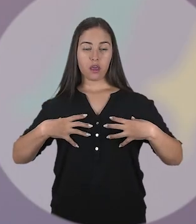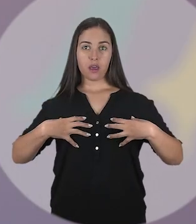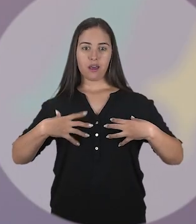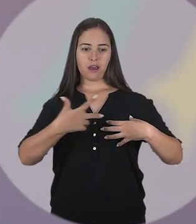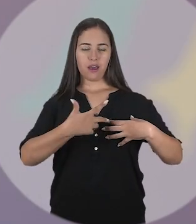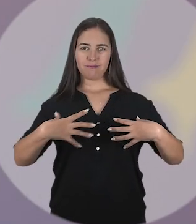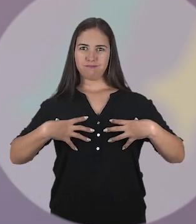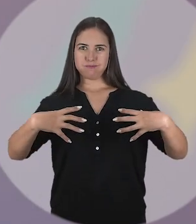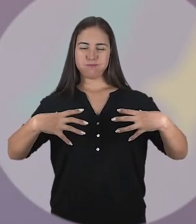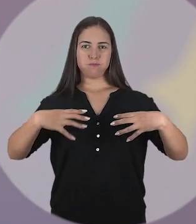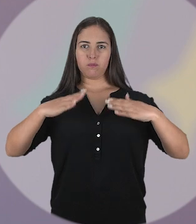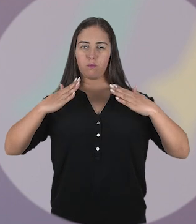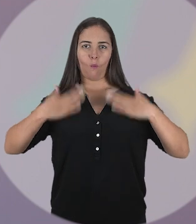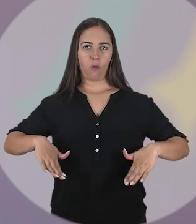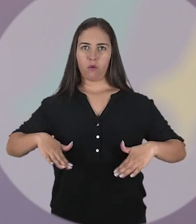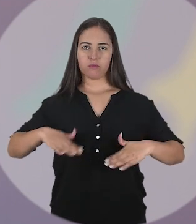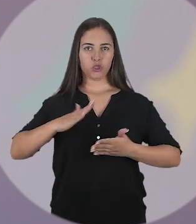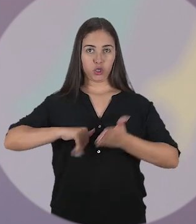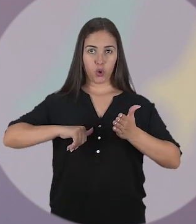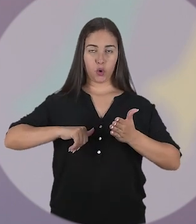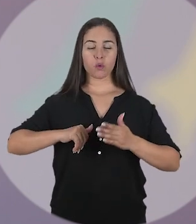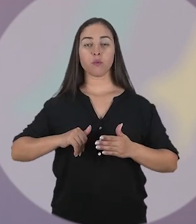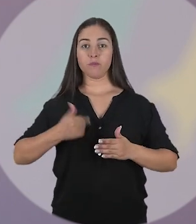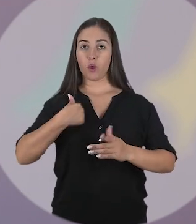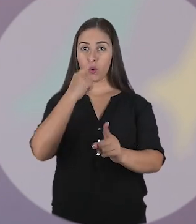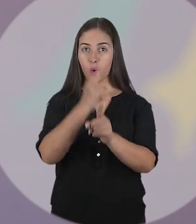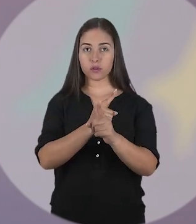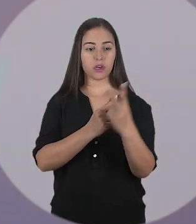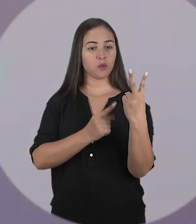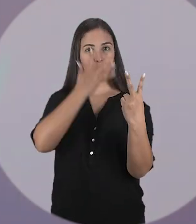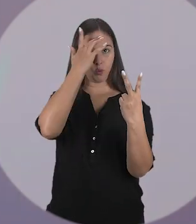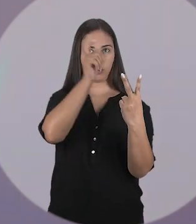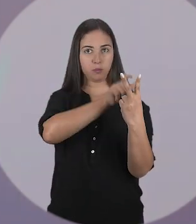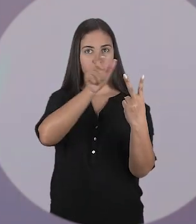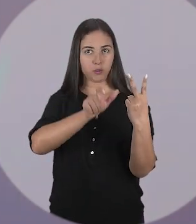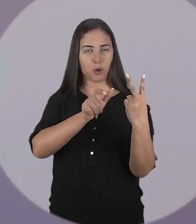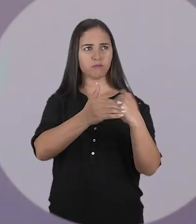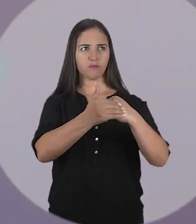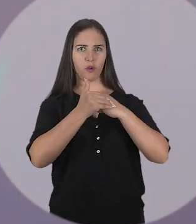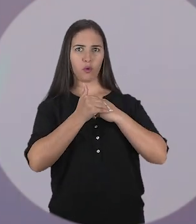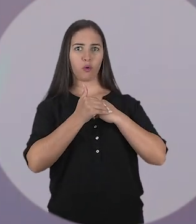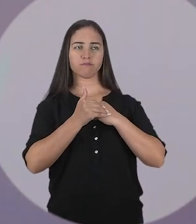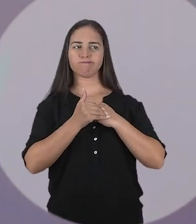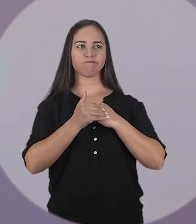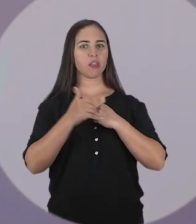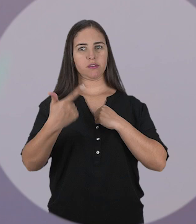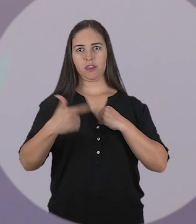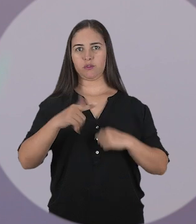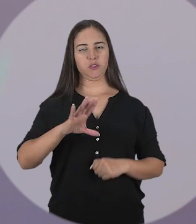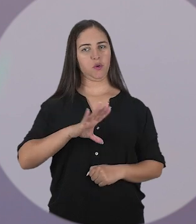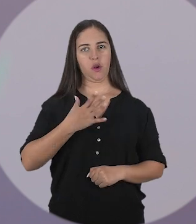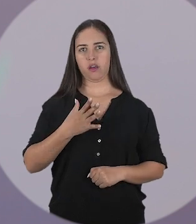E aí eu encontrei duas pessoas que eles falaram, olha, eu não tive culhão